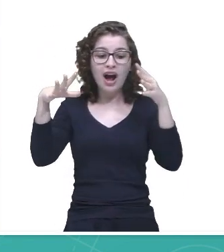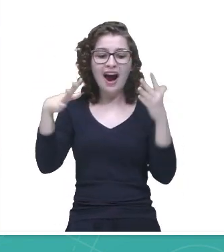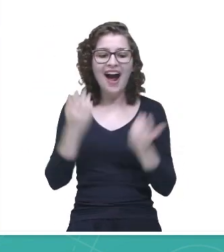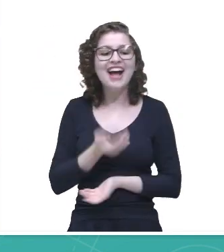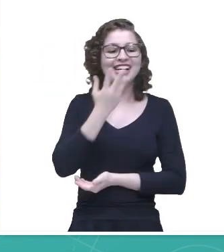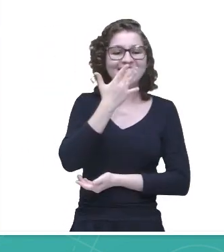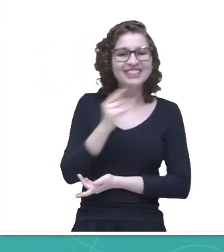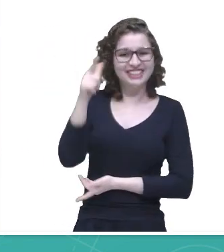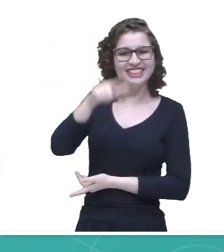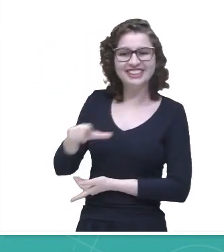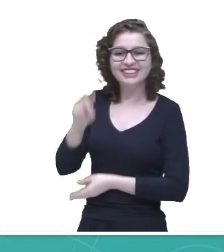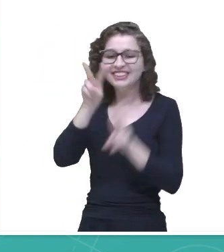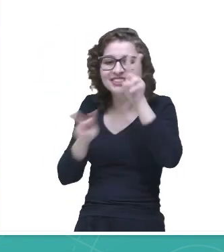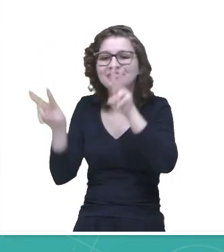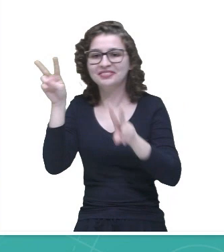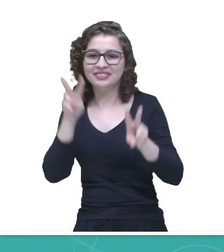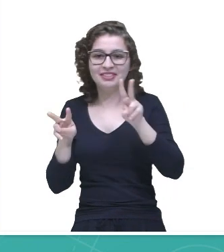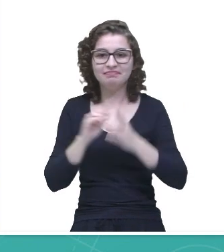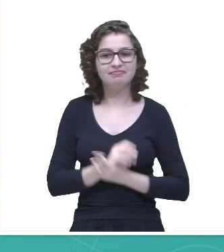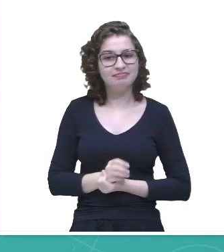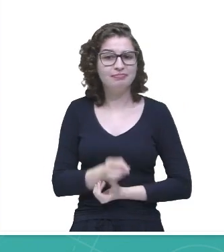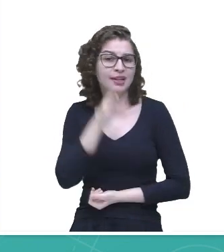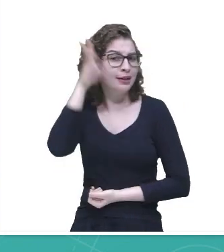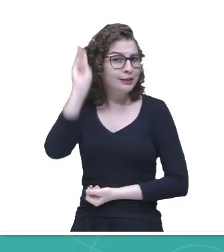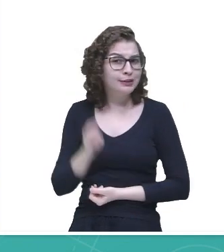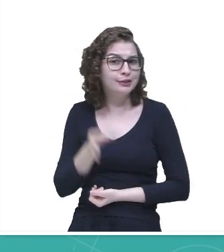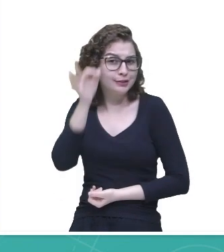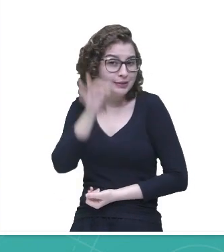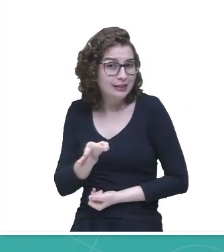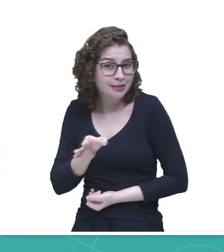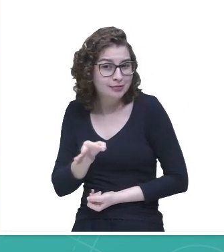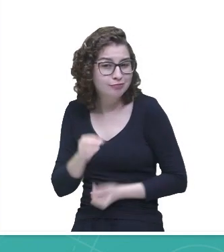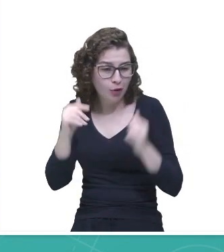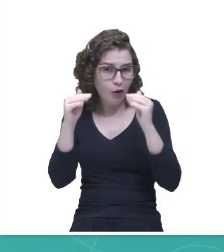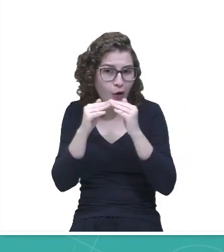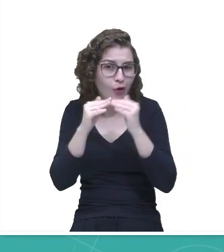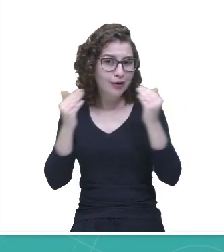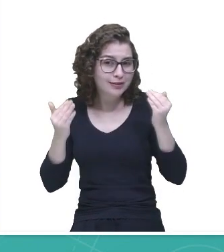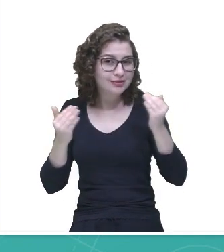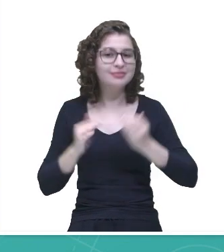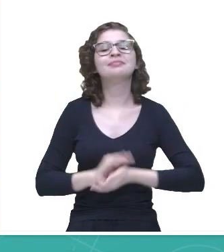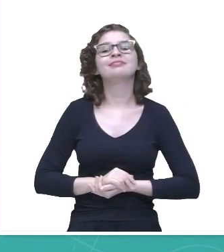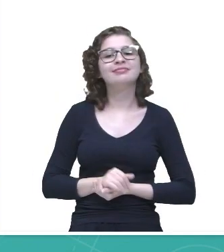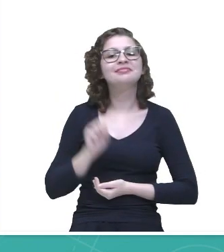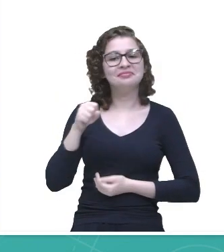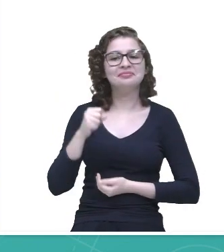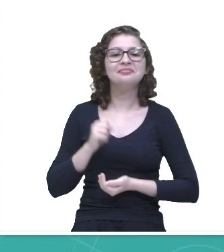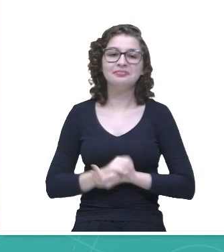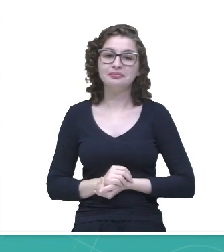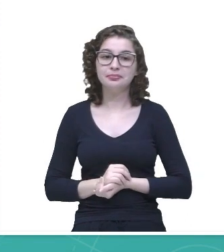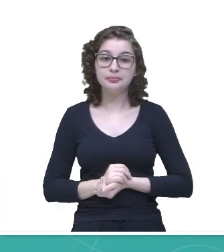razão? Certo? Então, vamos continuar falando sobre o impressionismo. Vamos lá? Então, o impressionismo